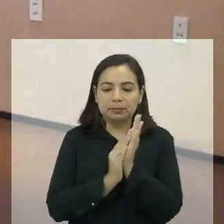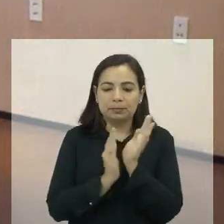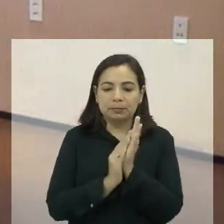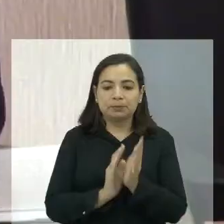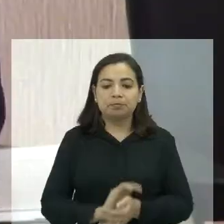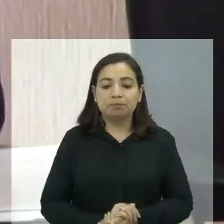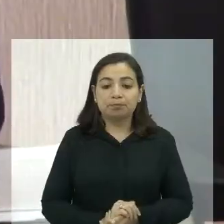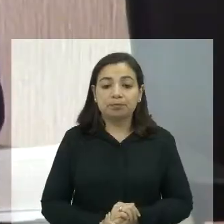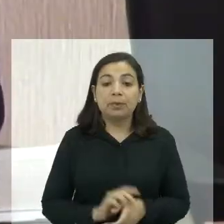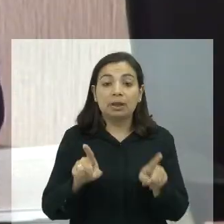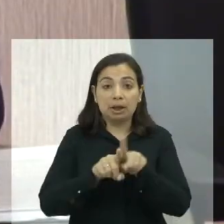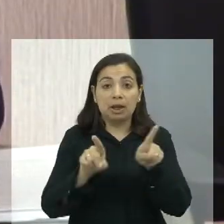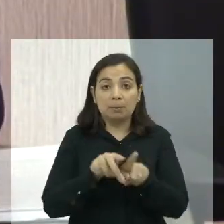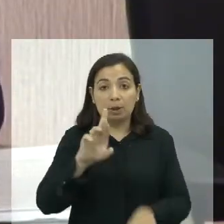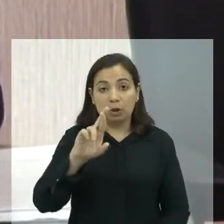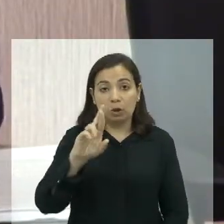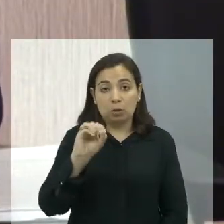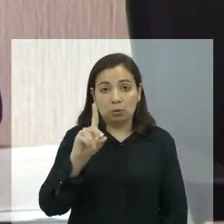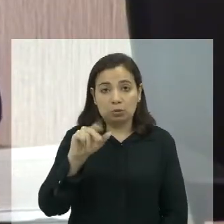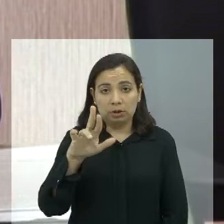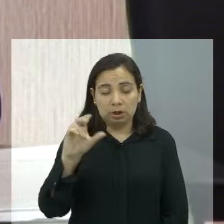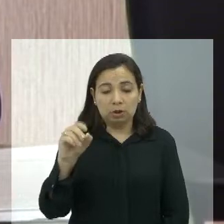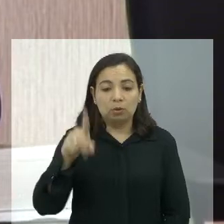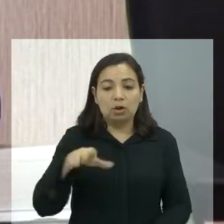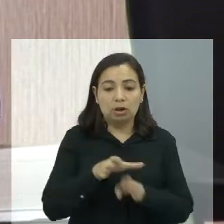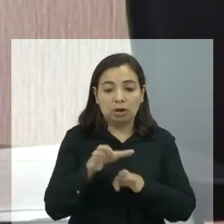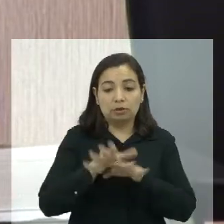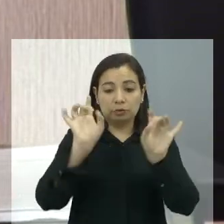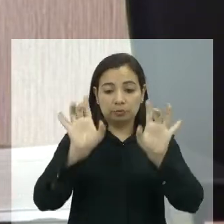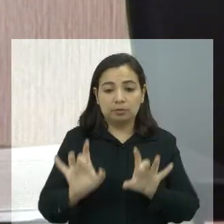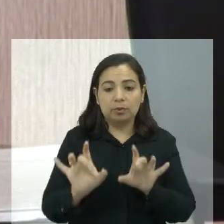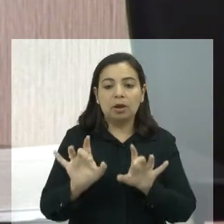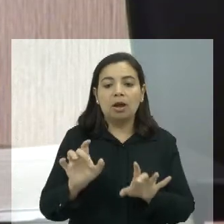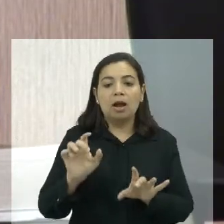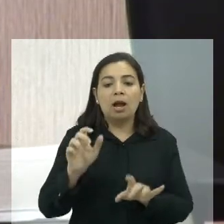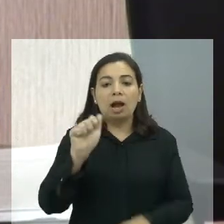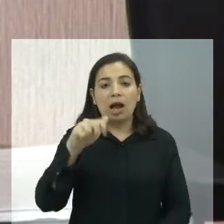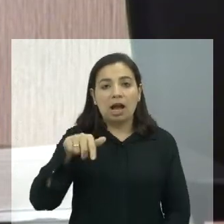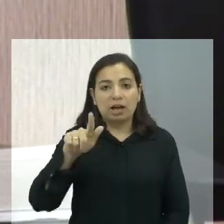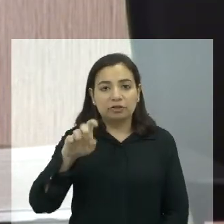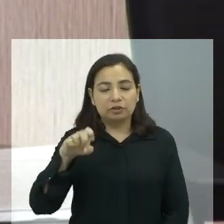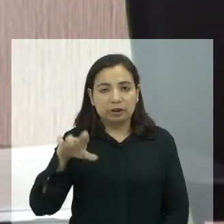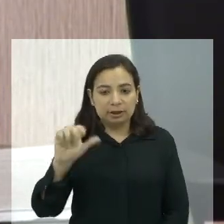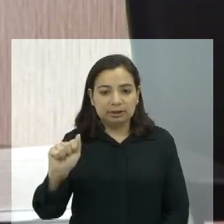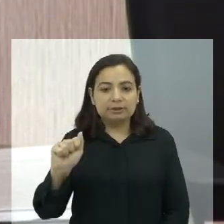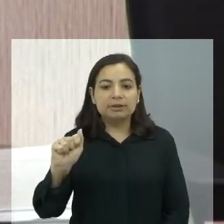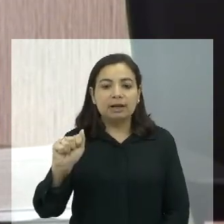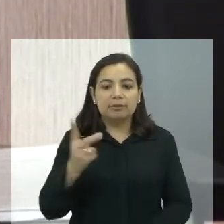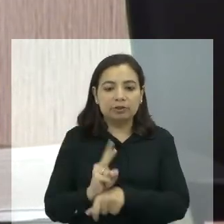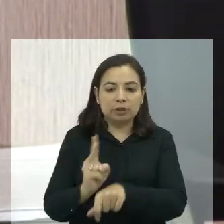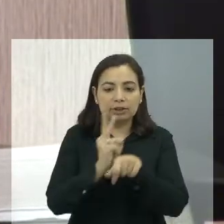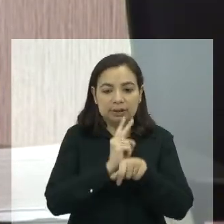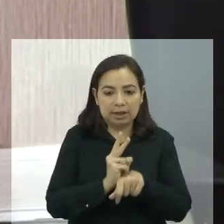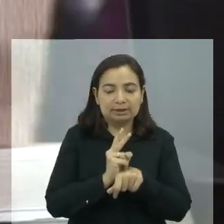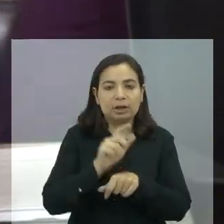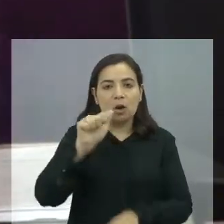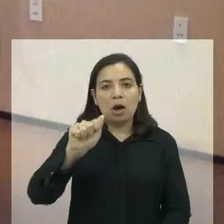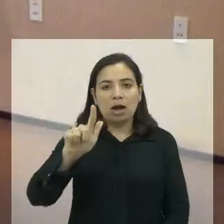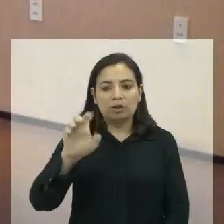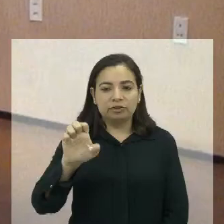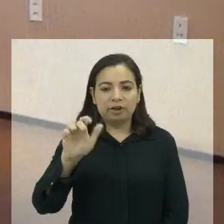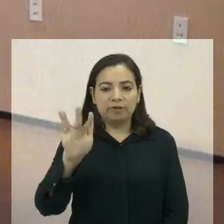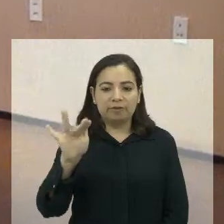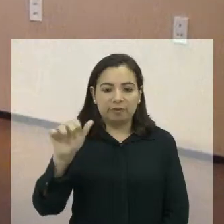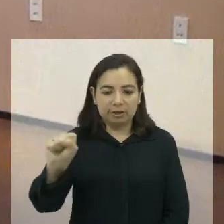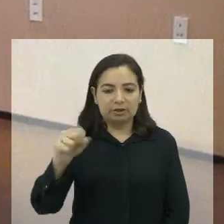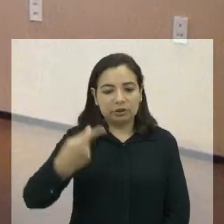O senhor Rodrigo Por Deus, assessor especial da Agência de Fiscalização da Prefeitura de Fortaleza, AGFIS.